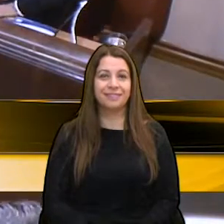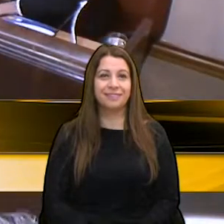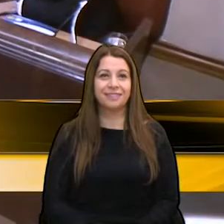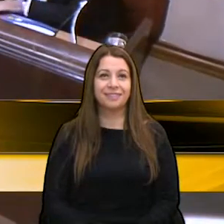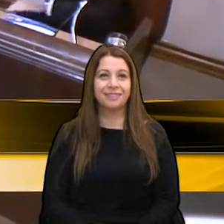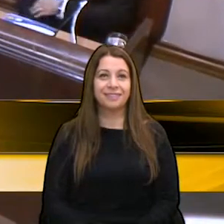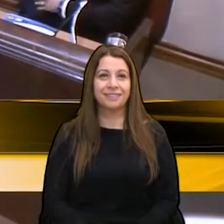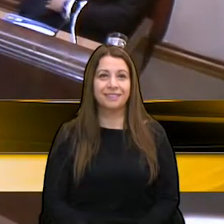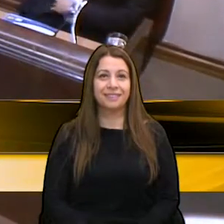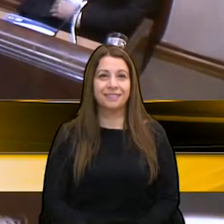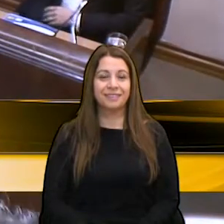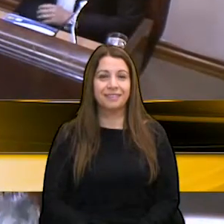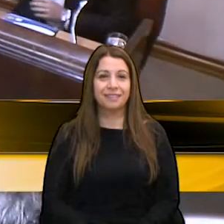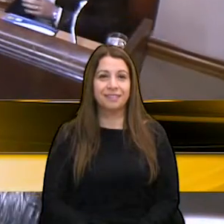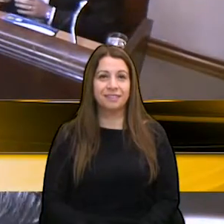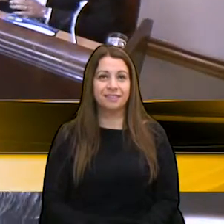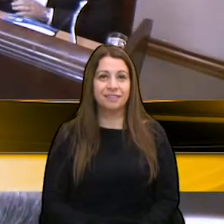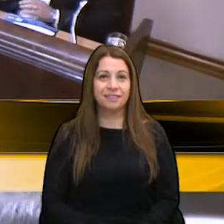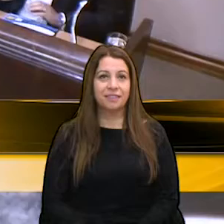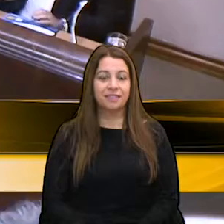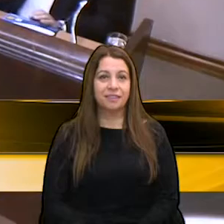Podemos nos sentar.